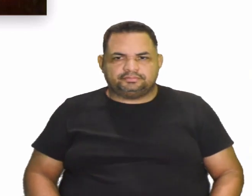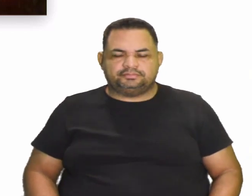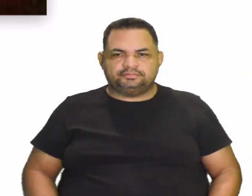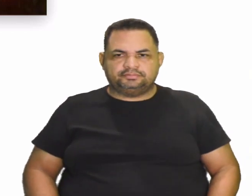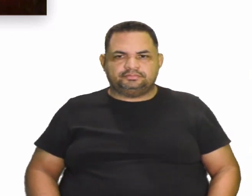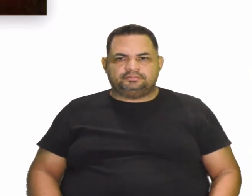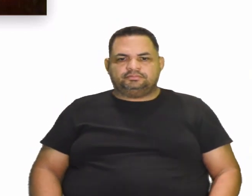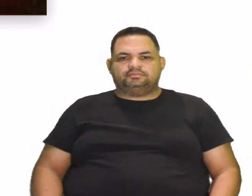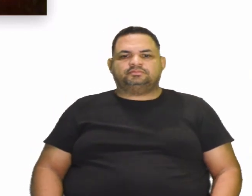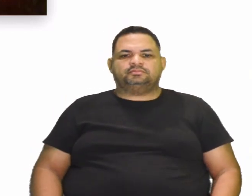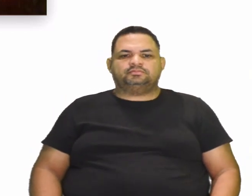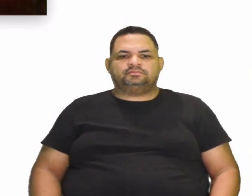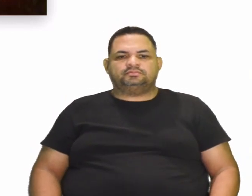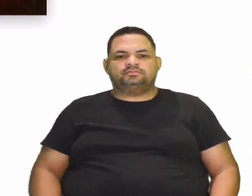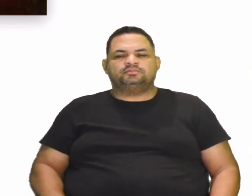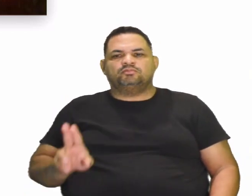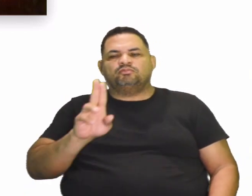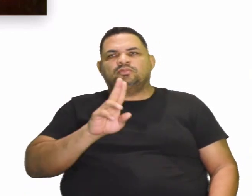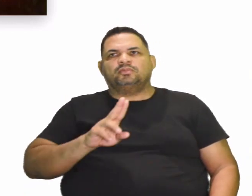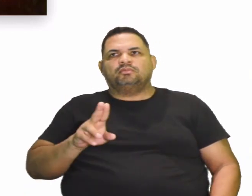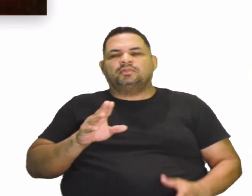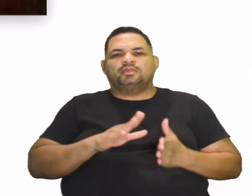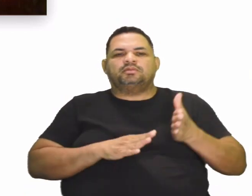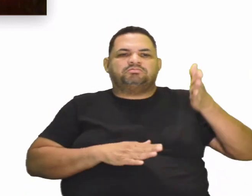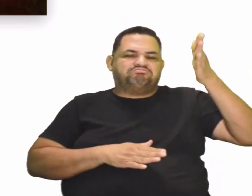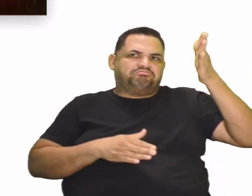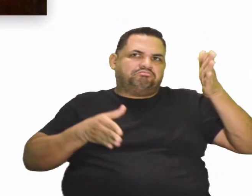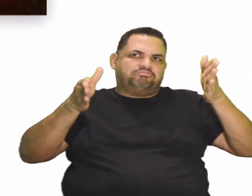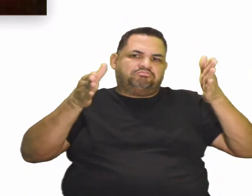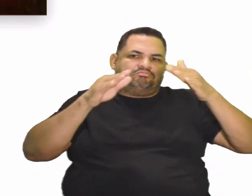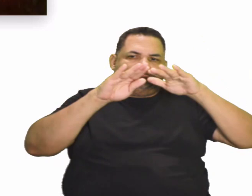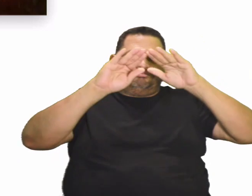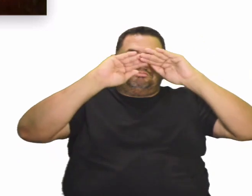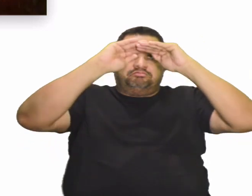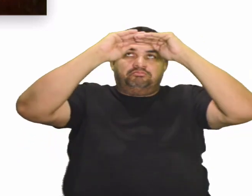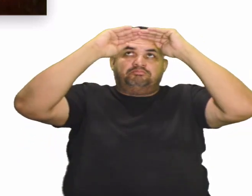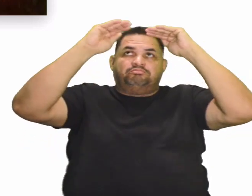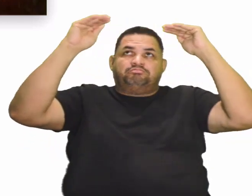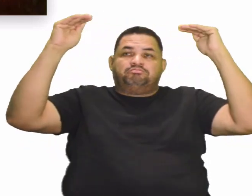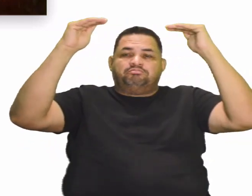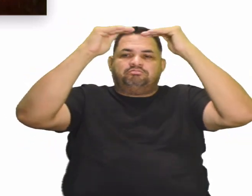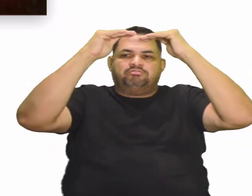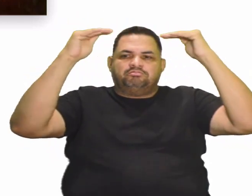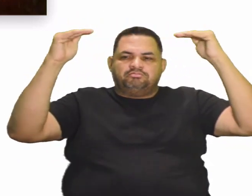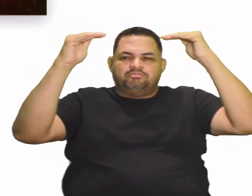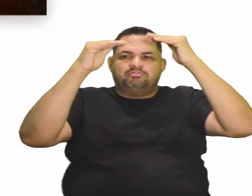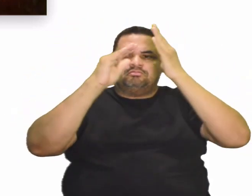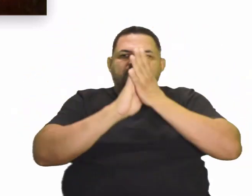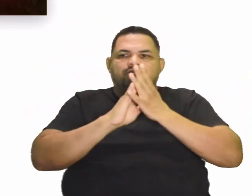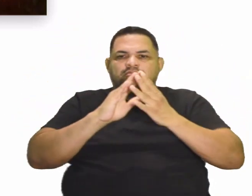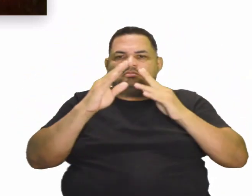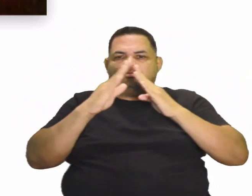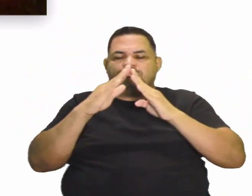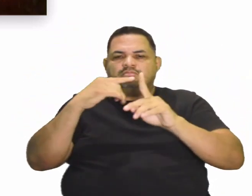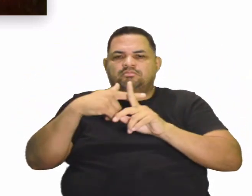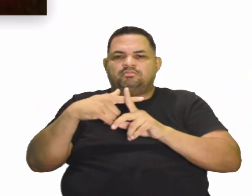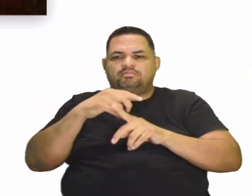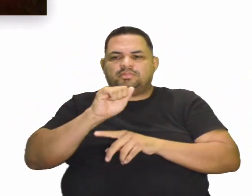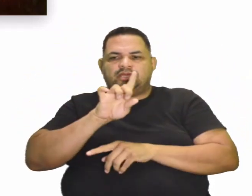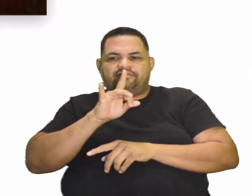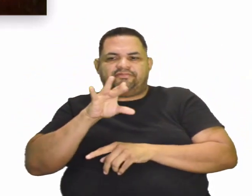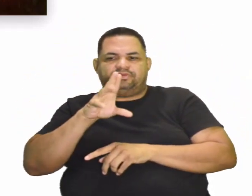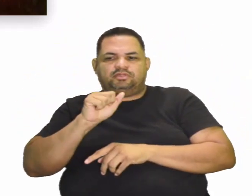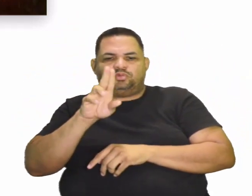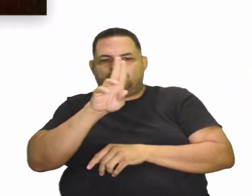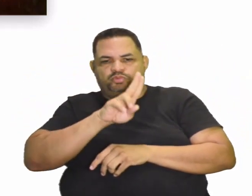muita pintura, né, em mural, em parede, teto das igrejas, em afresco. E aqui não, passa a utilizar a